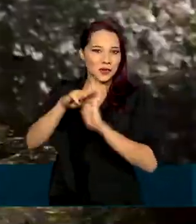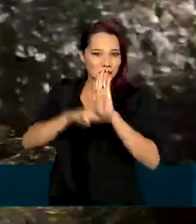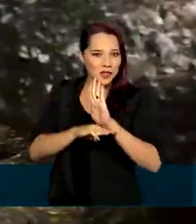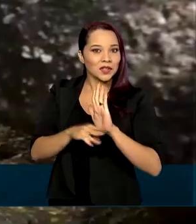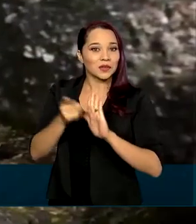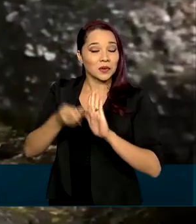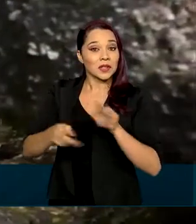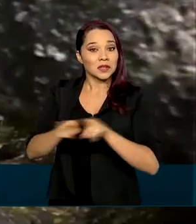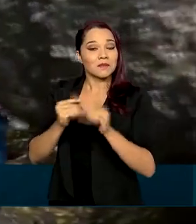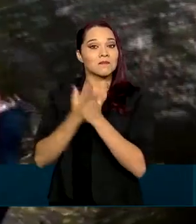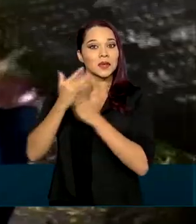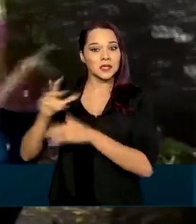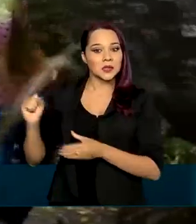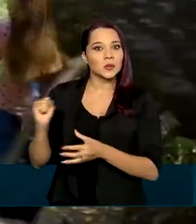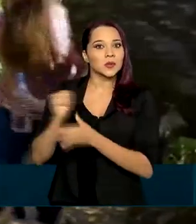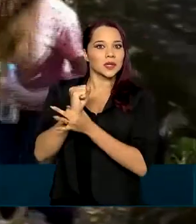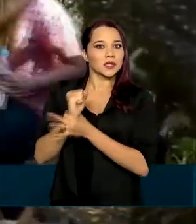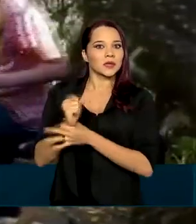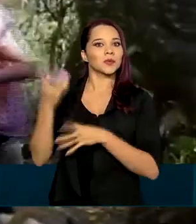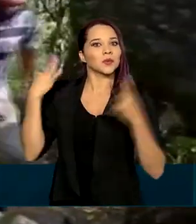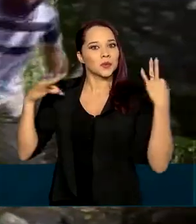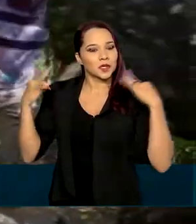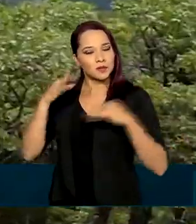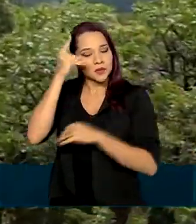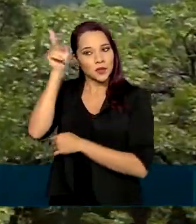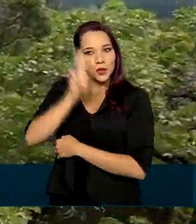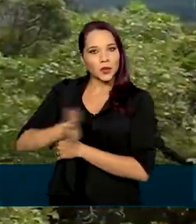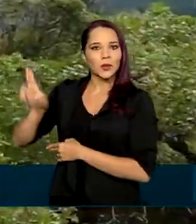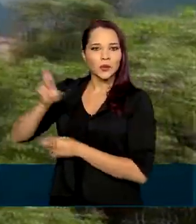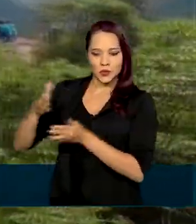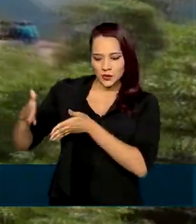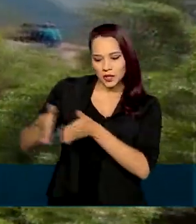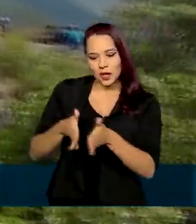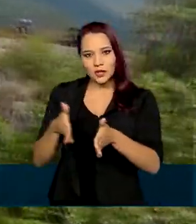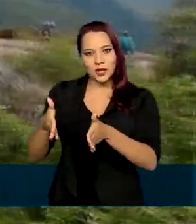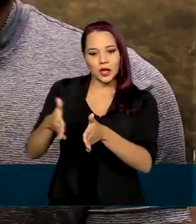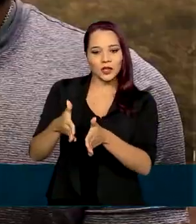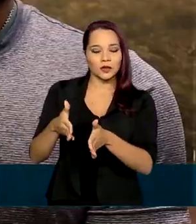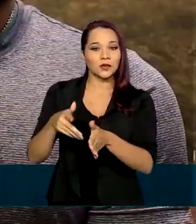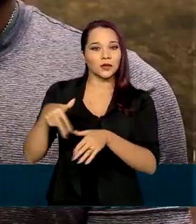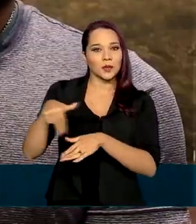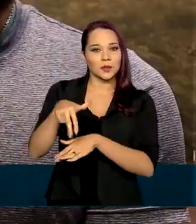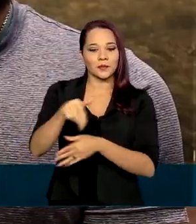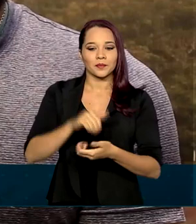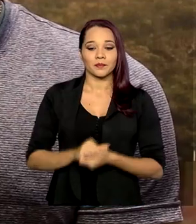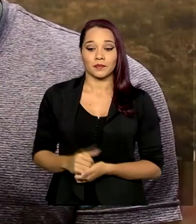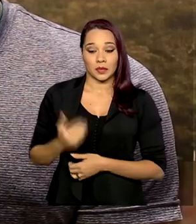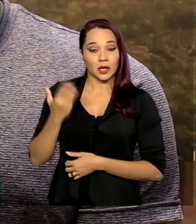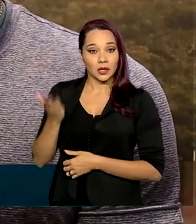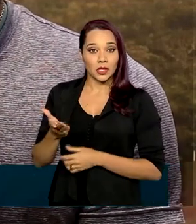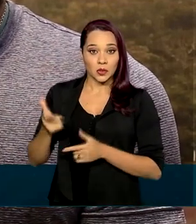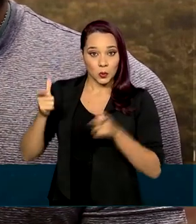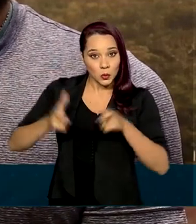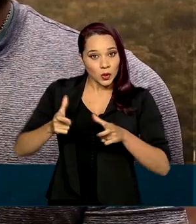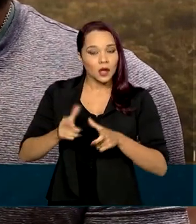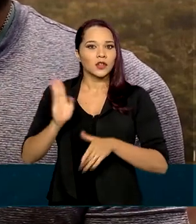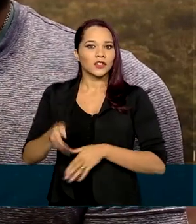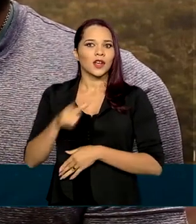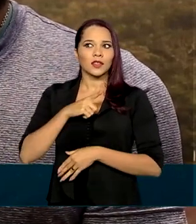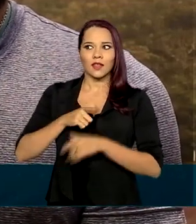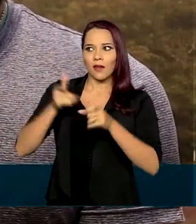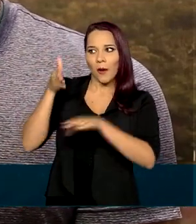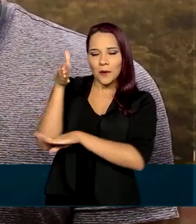mais segurança para os turistas e usuários dos trajetos de longo curso. Nesse caminho do mercado já vai ter